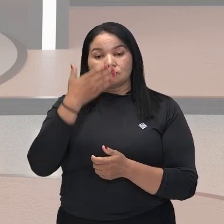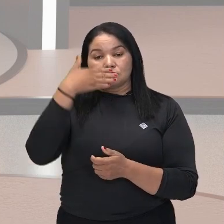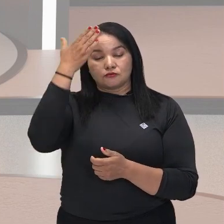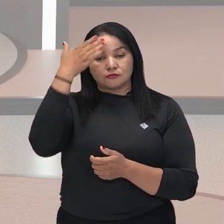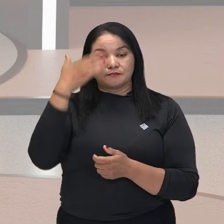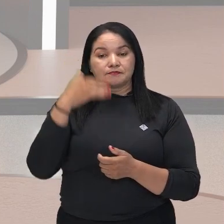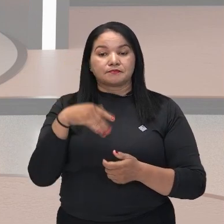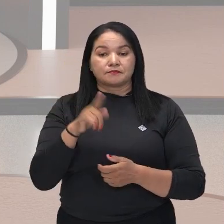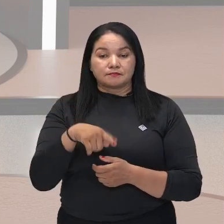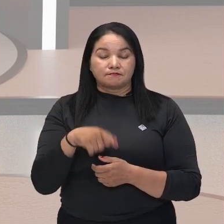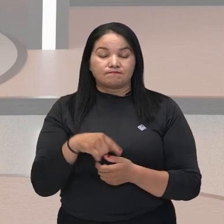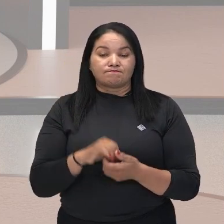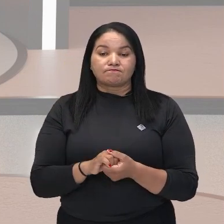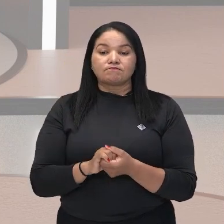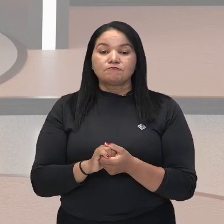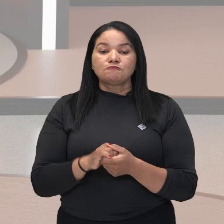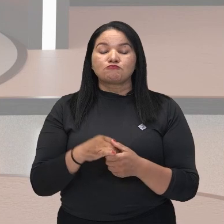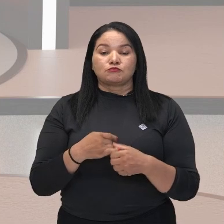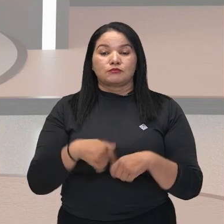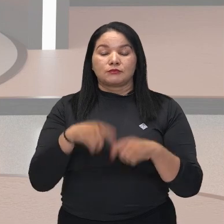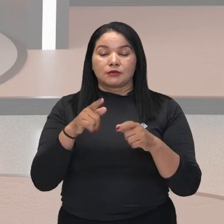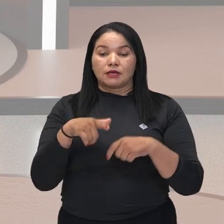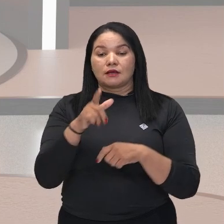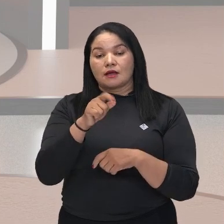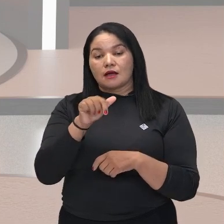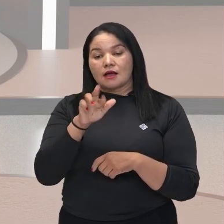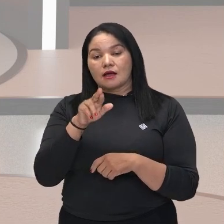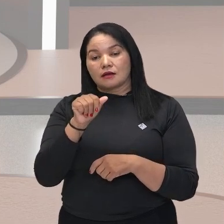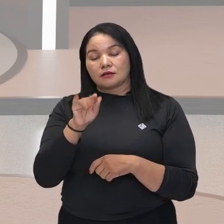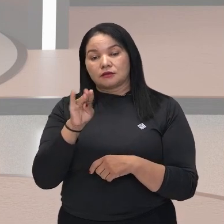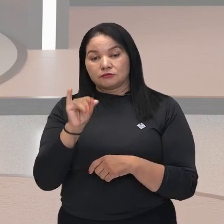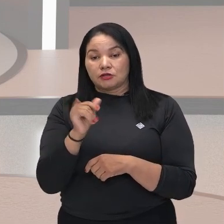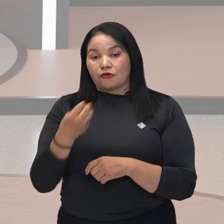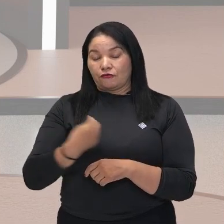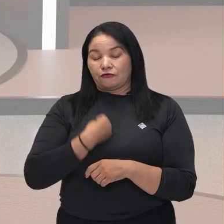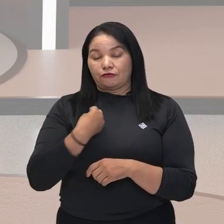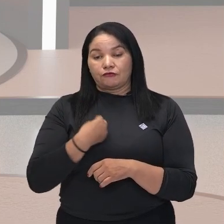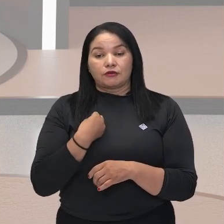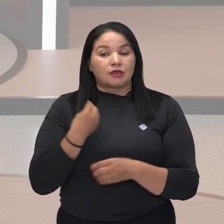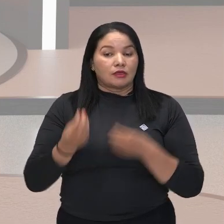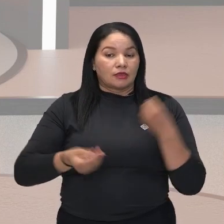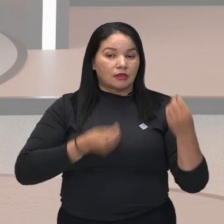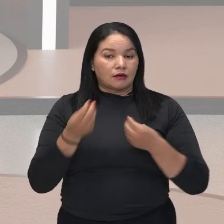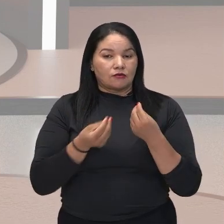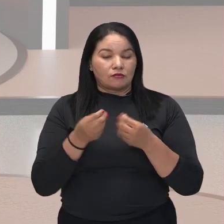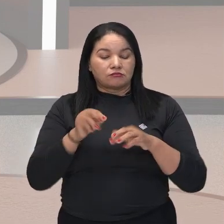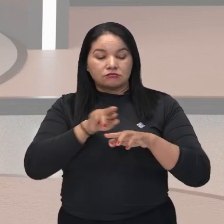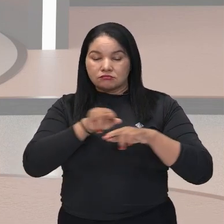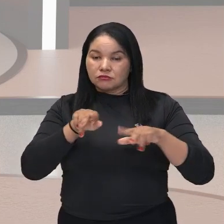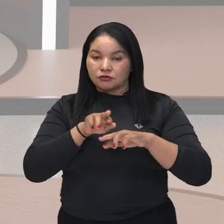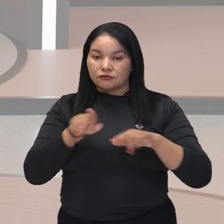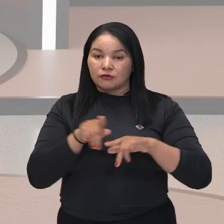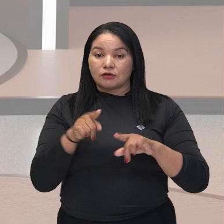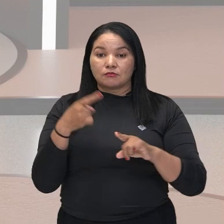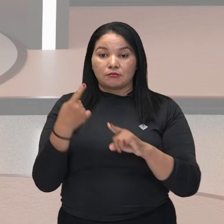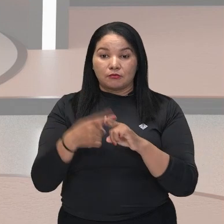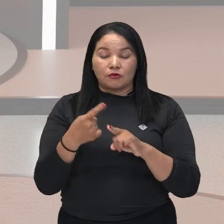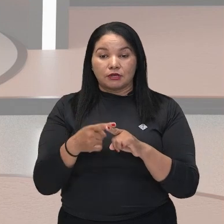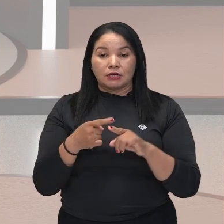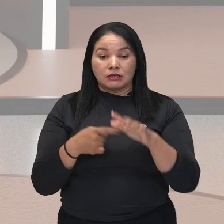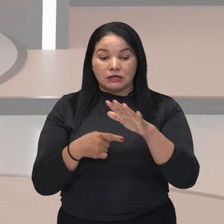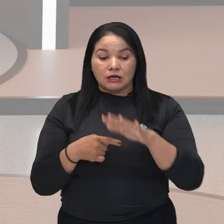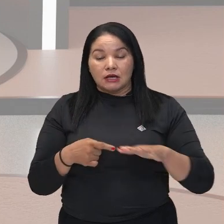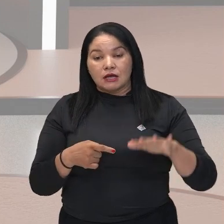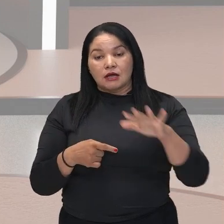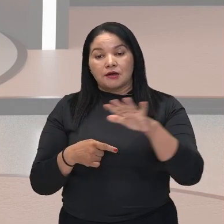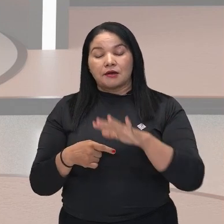de árabes. Então, em relação ao seu modo de vida, vai ser totalmente diferente, né? Essa parte do